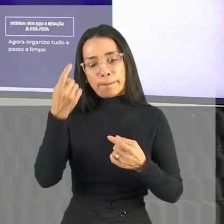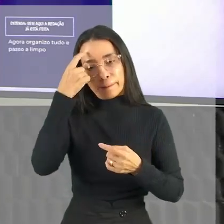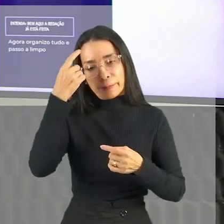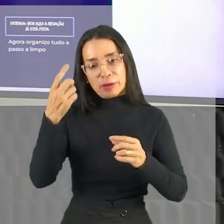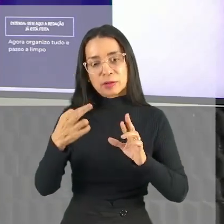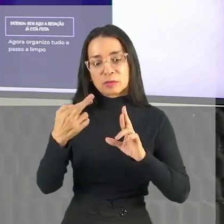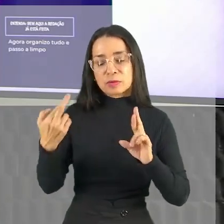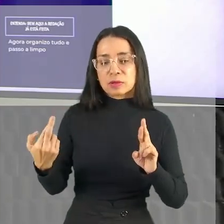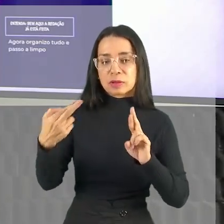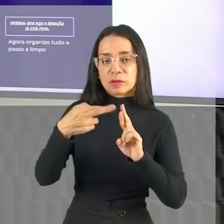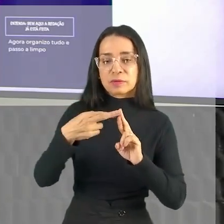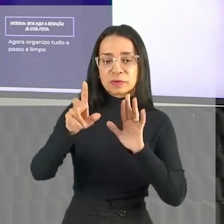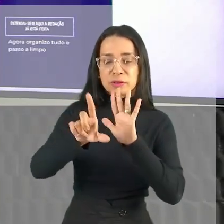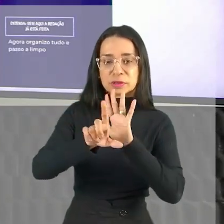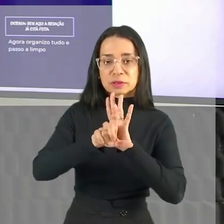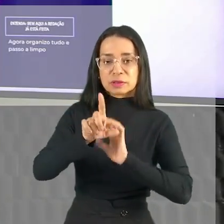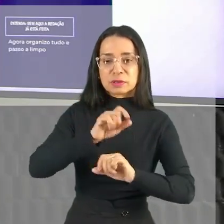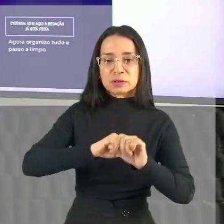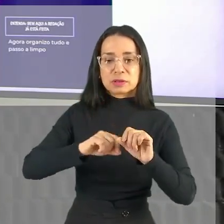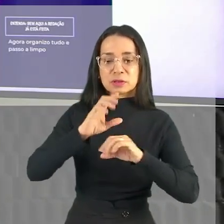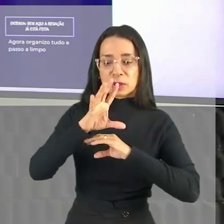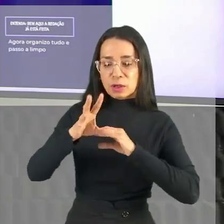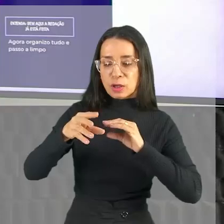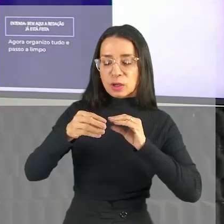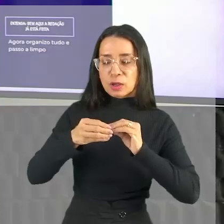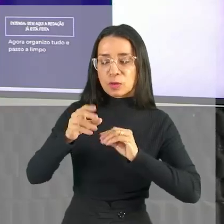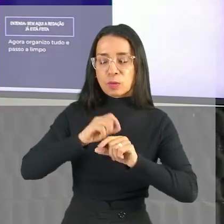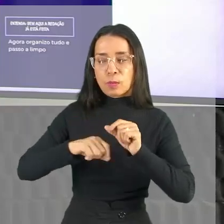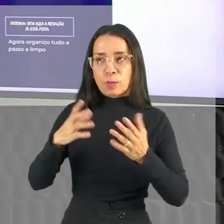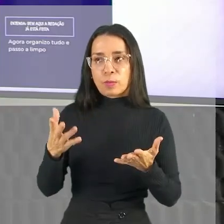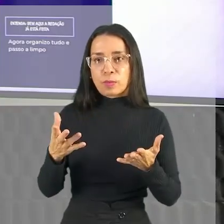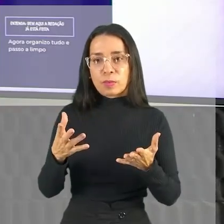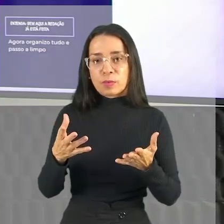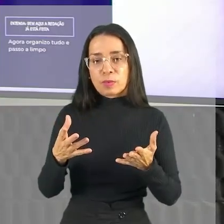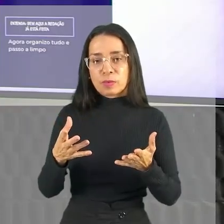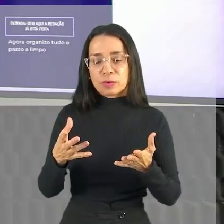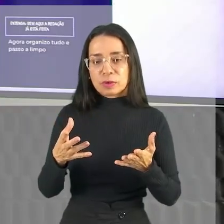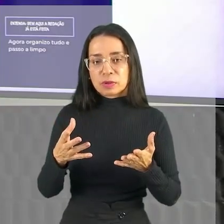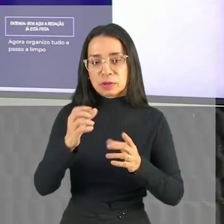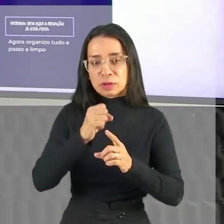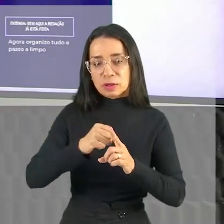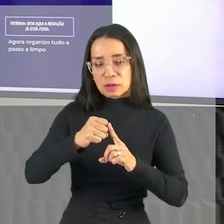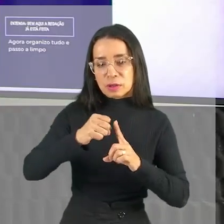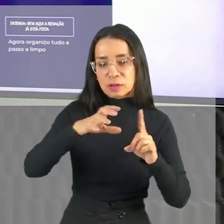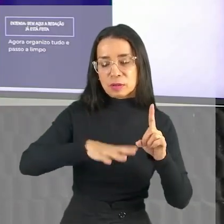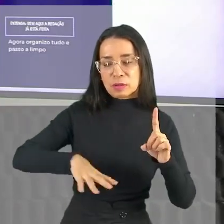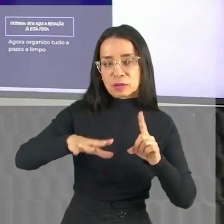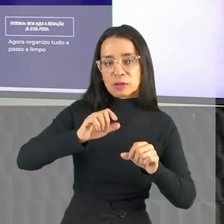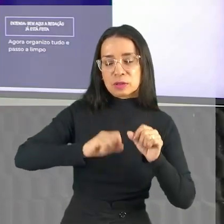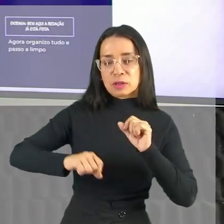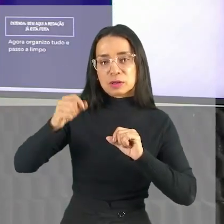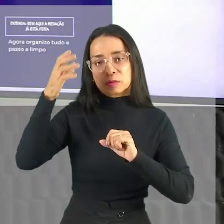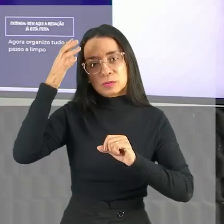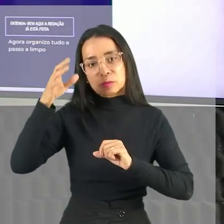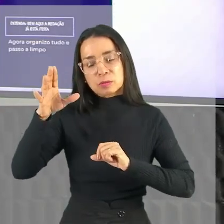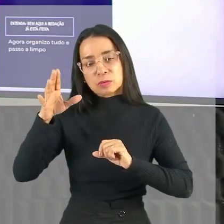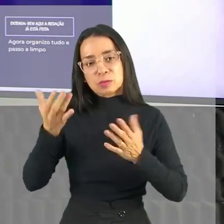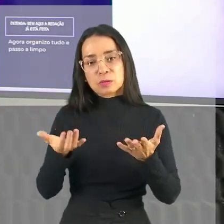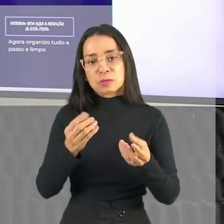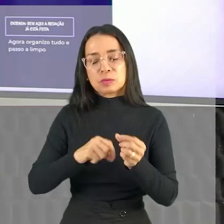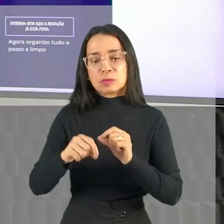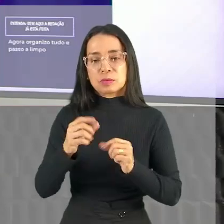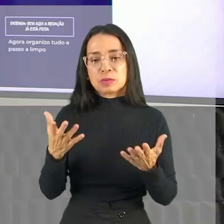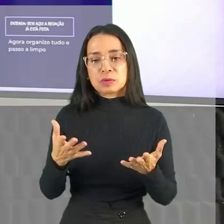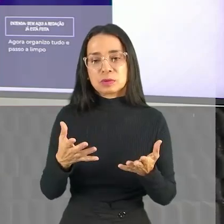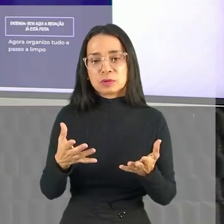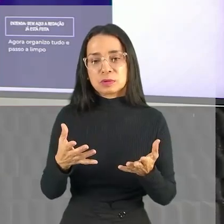meu repertório sociocultural, associações, teóricos que falam sobre isso, e aí eu faço as anotações